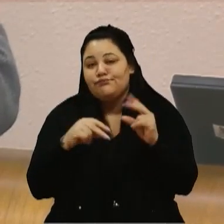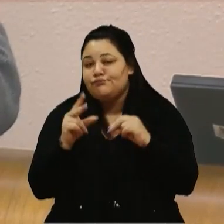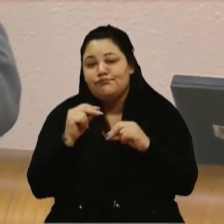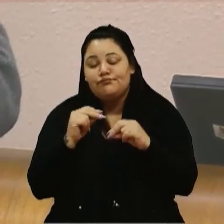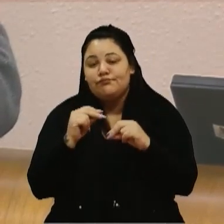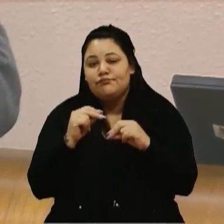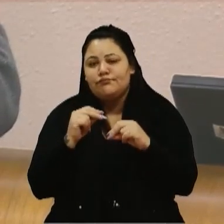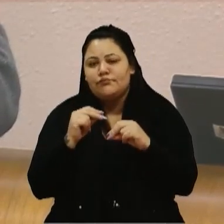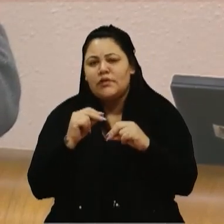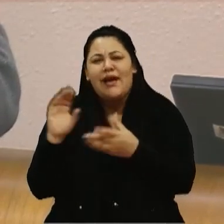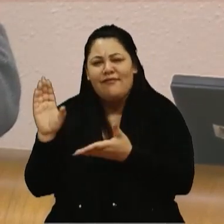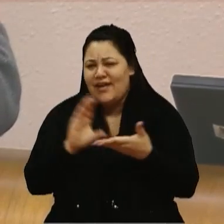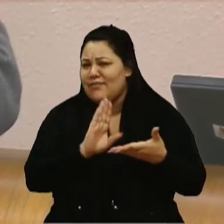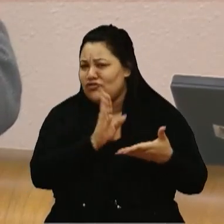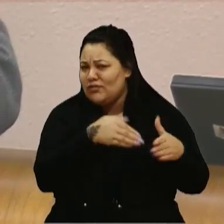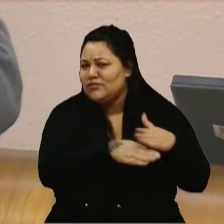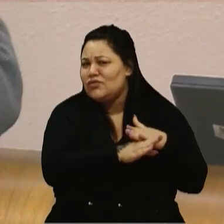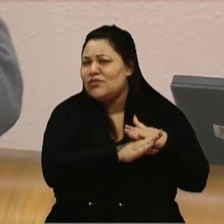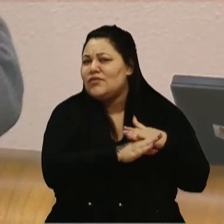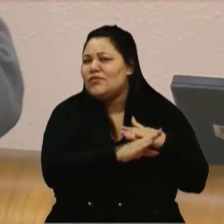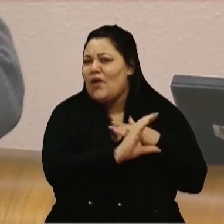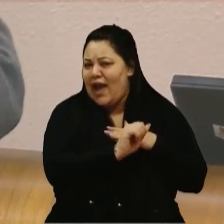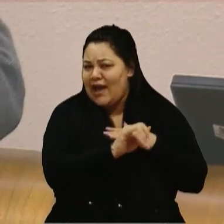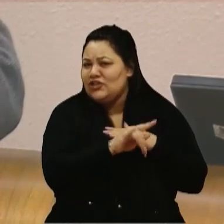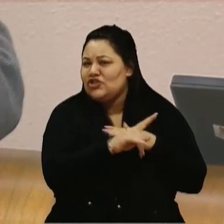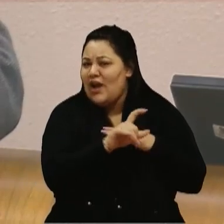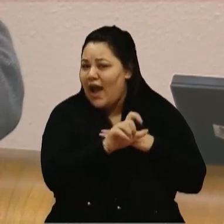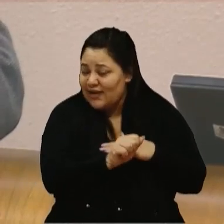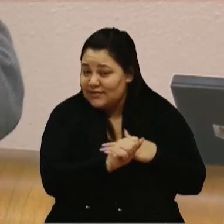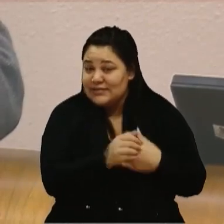da prefeitura dezembro de